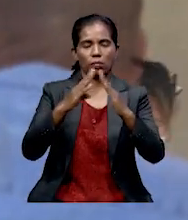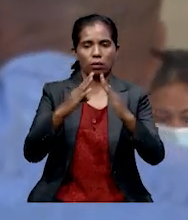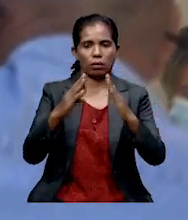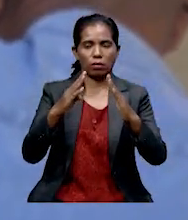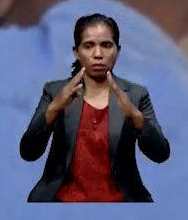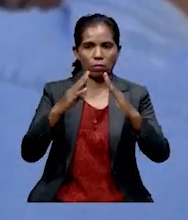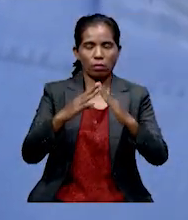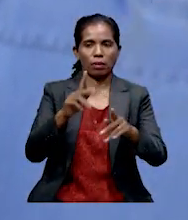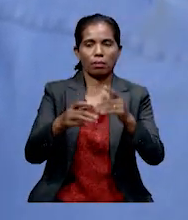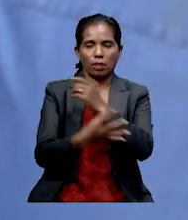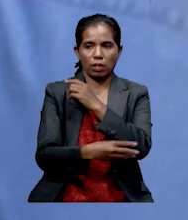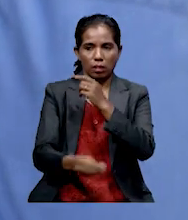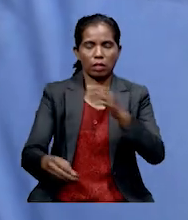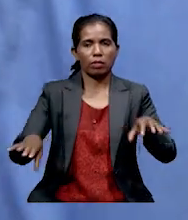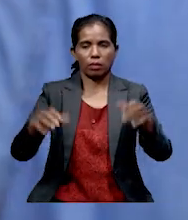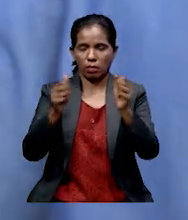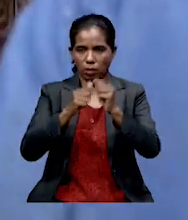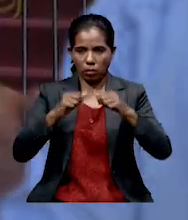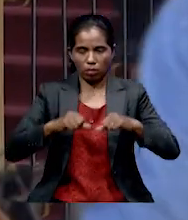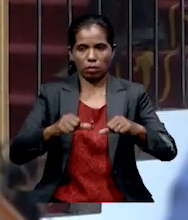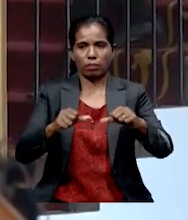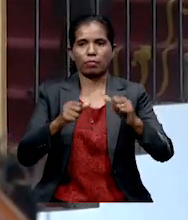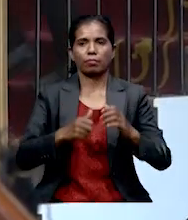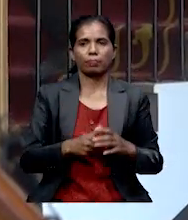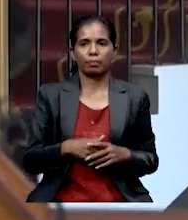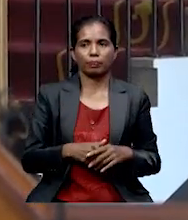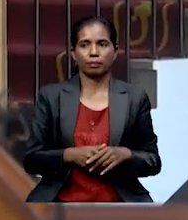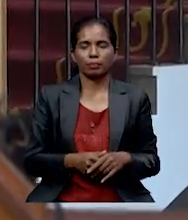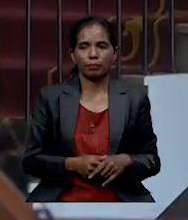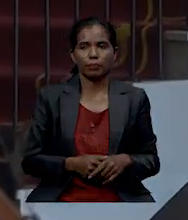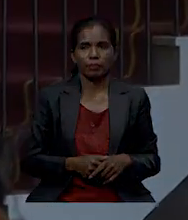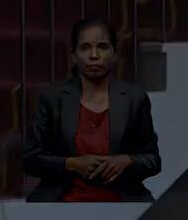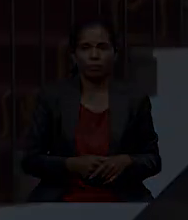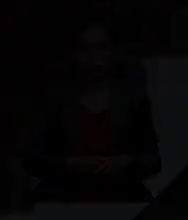nomos cooperação internacional, nebe continua lá. Bem-vinda, Simenes, GMN.